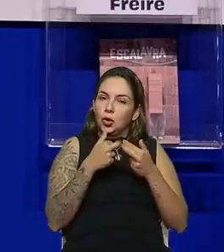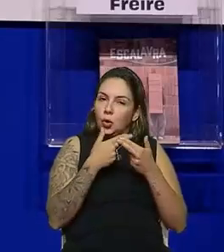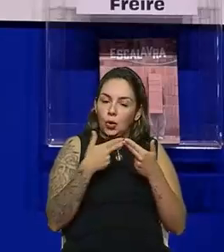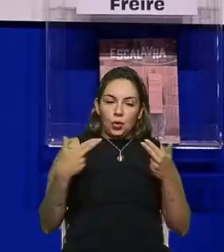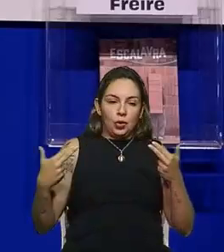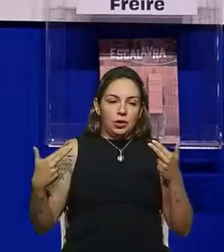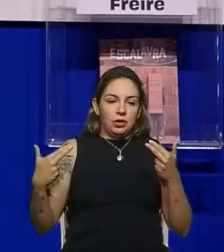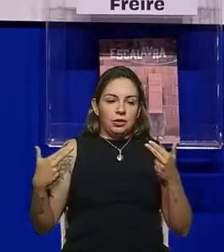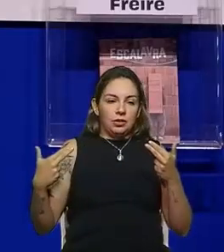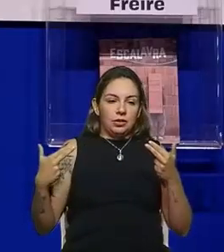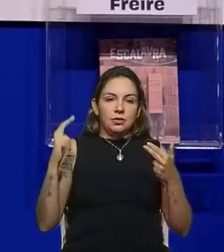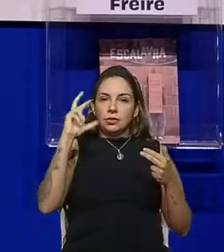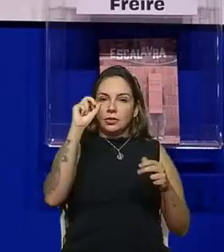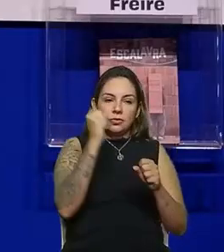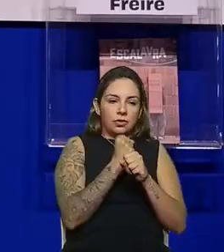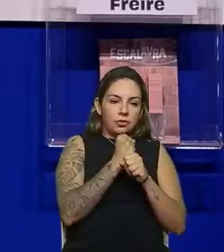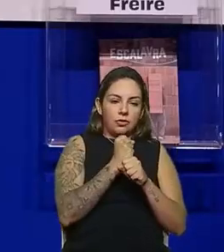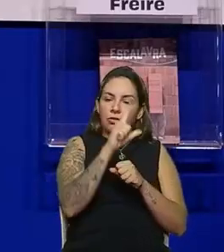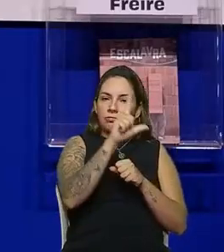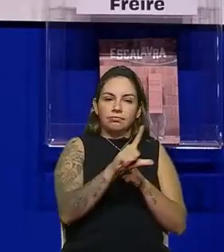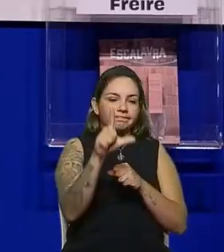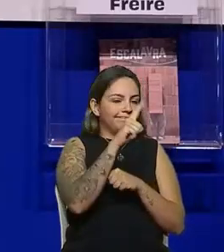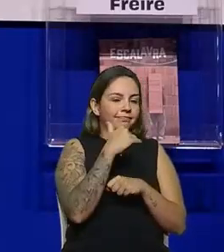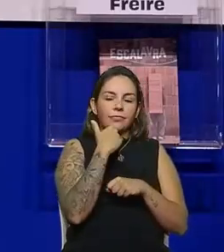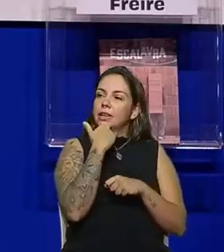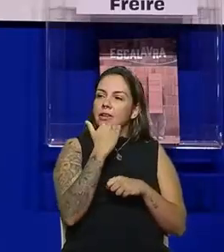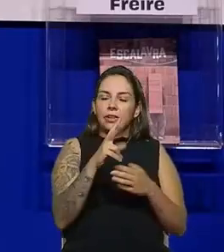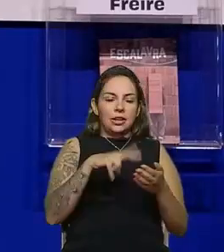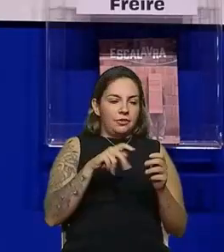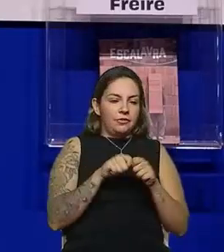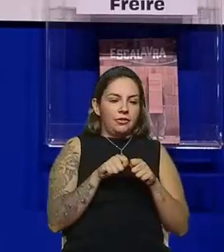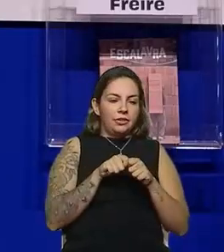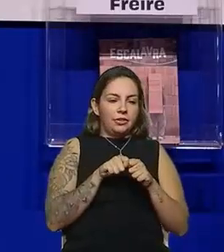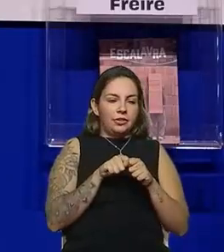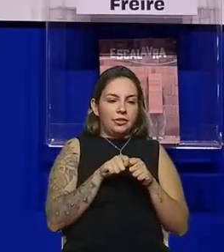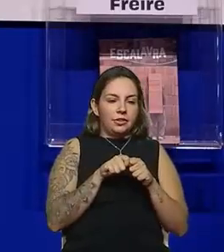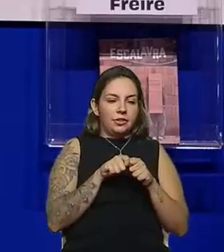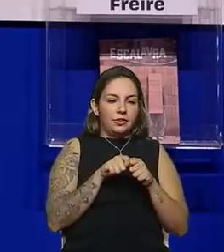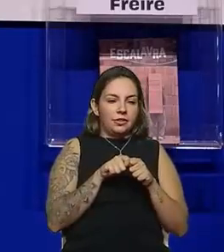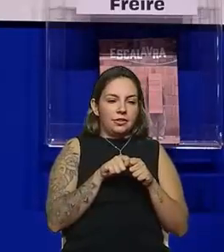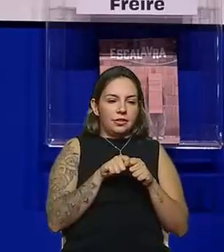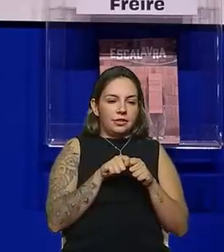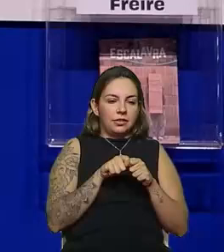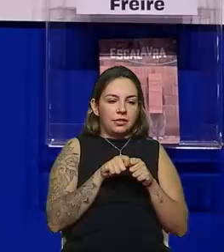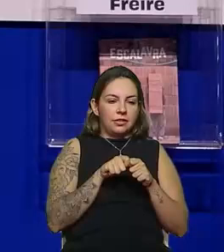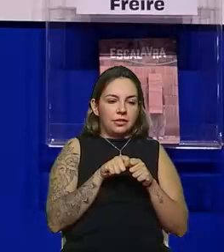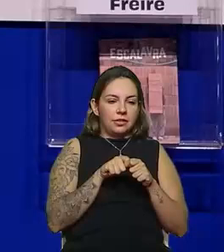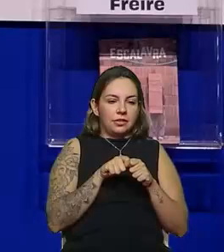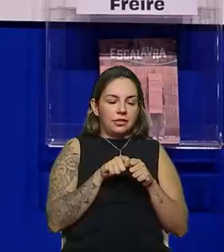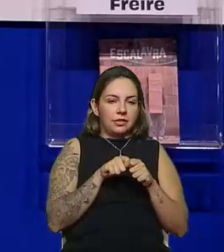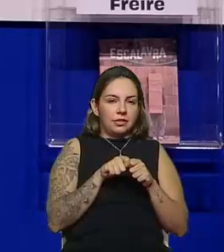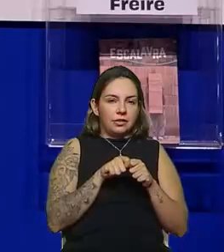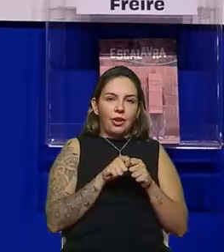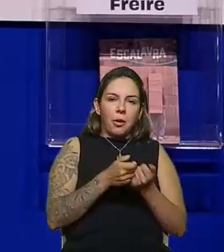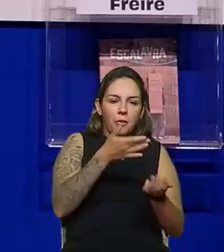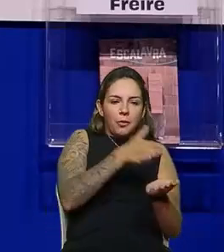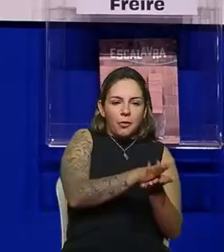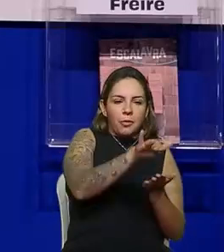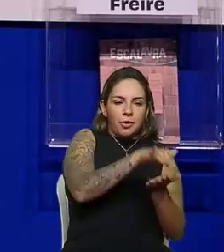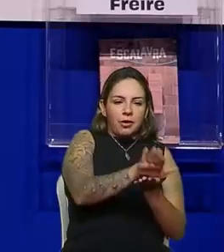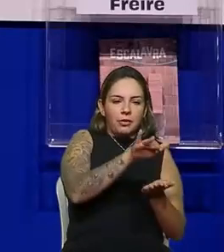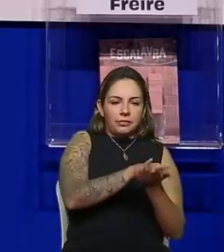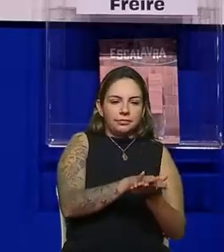algo que em 50 anos de literatura nenhum leitor havia feito. Acho que havia sido publicado, Pedro,